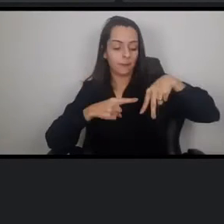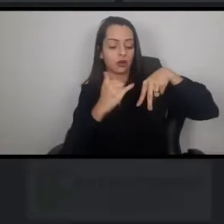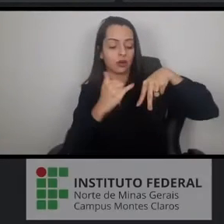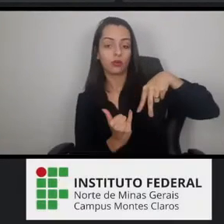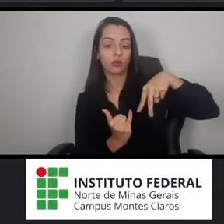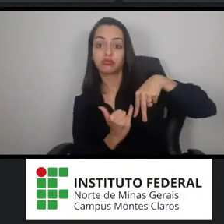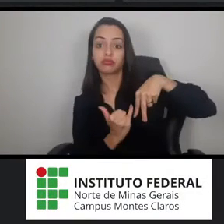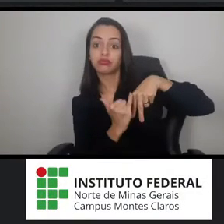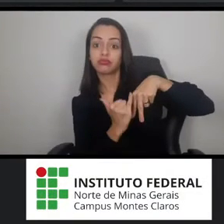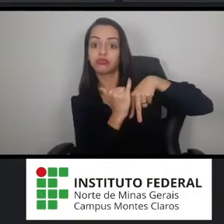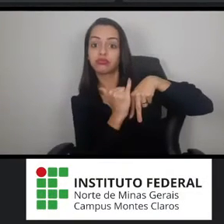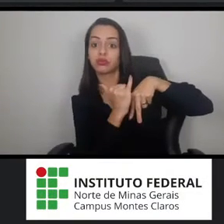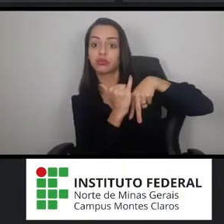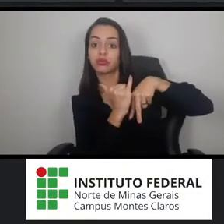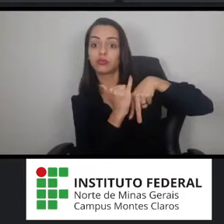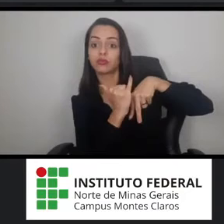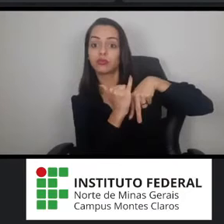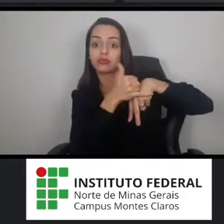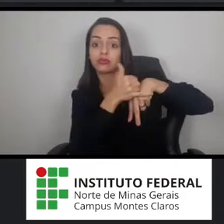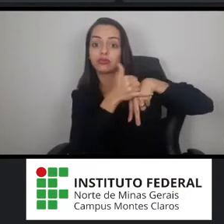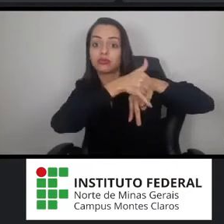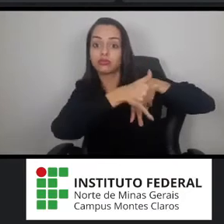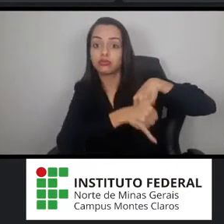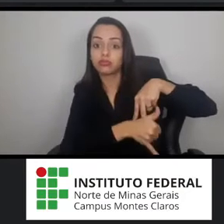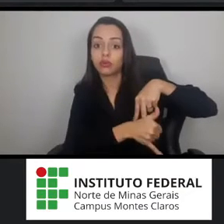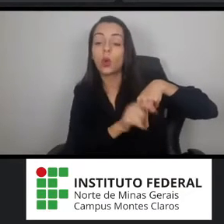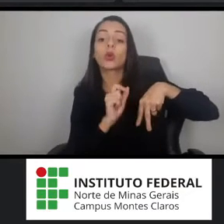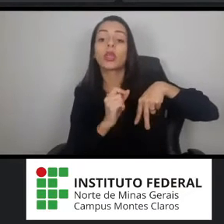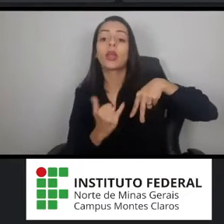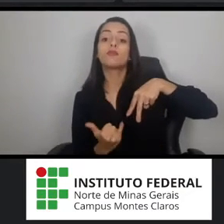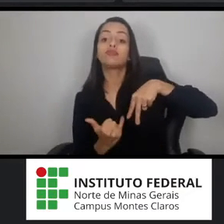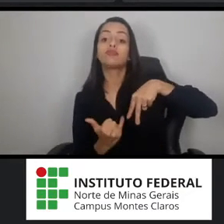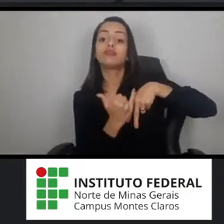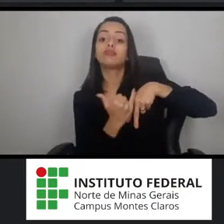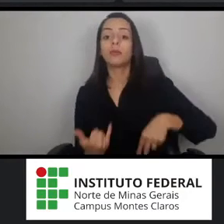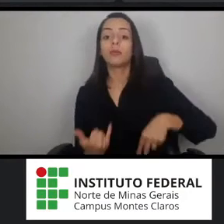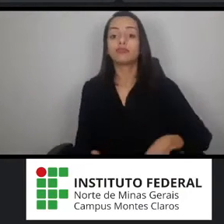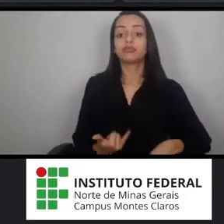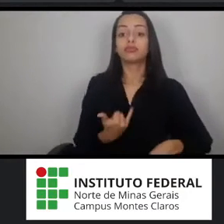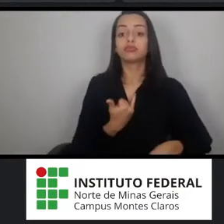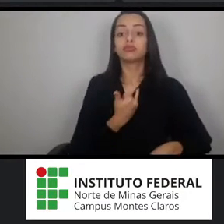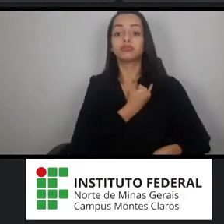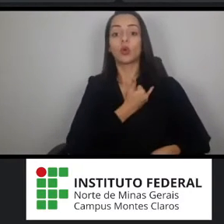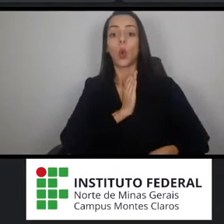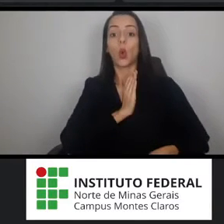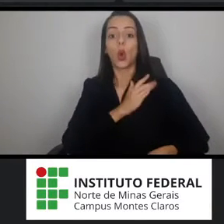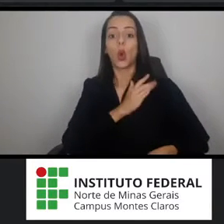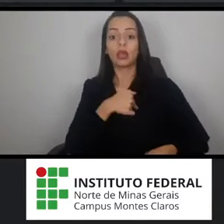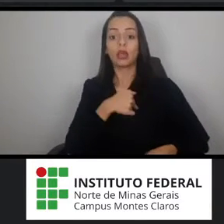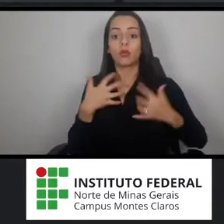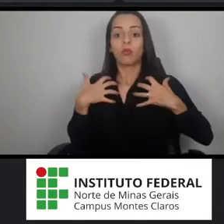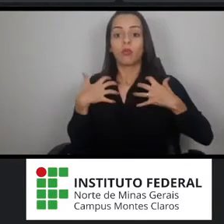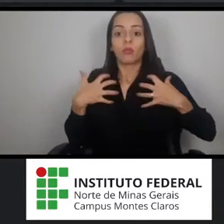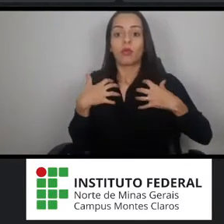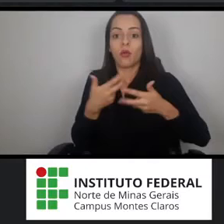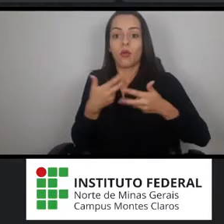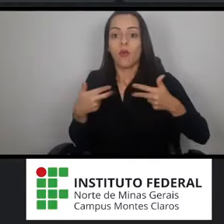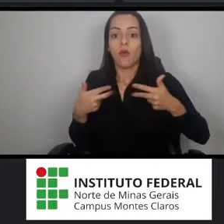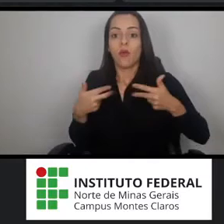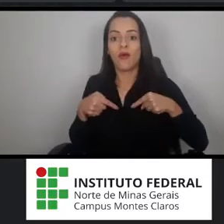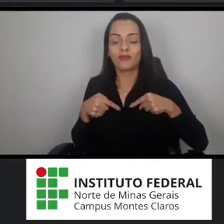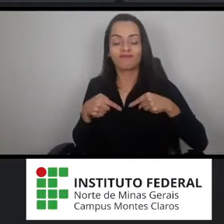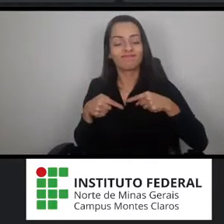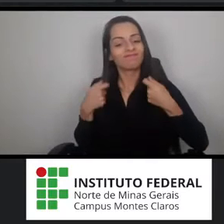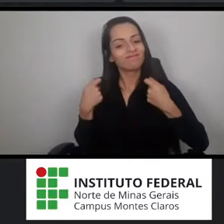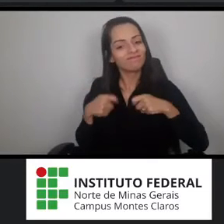pelo corpo, passar pelos órgãos vitais. Então, devemos manter distância de fios